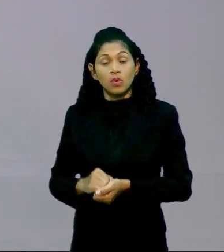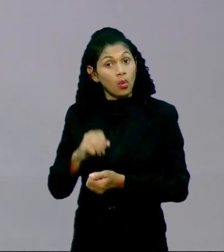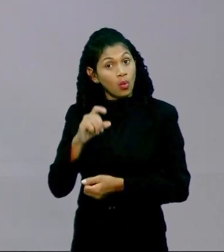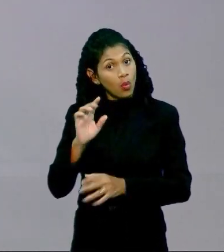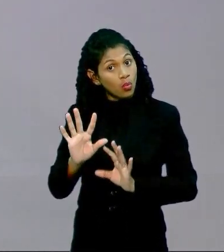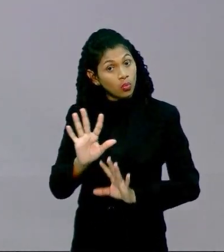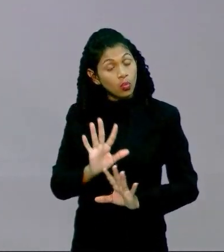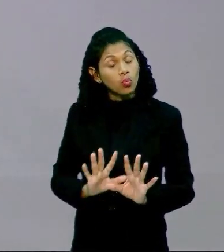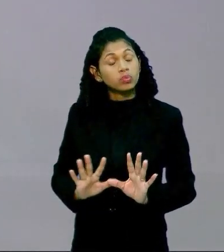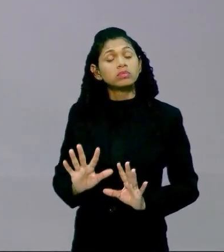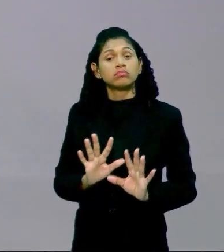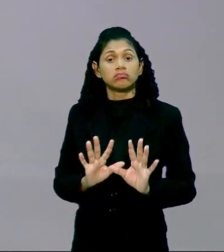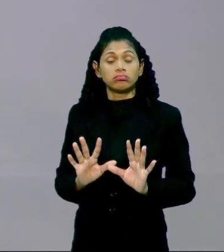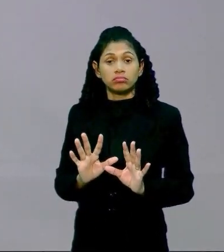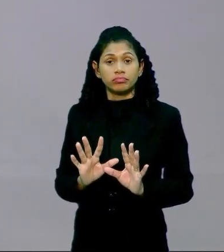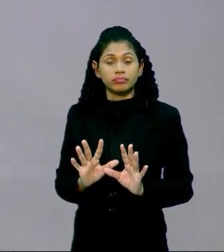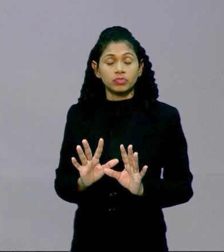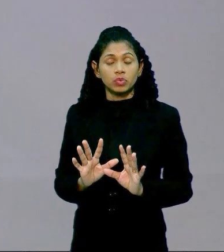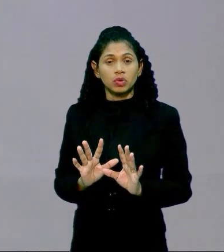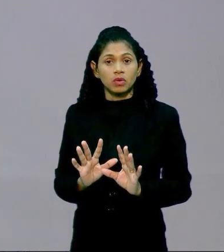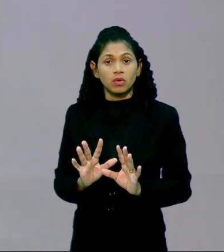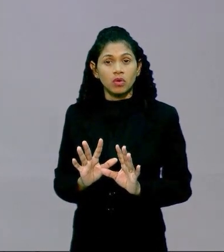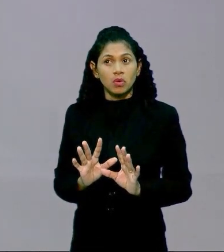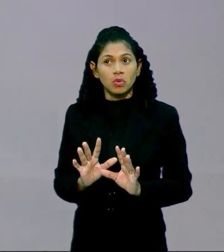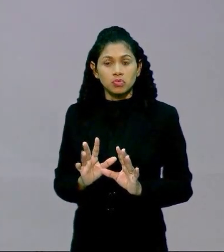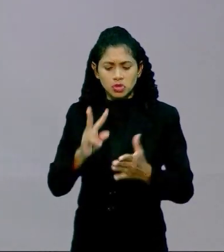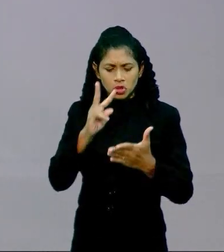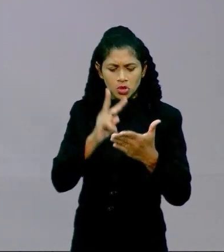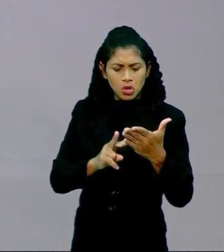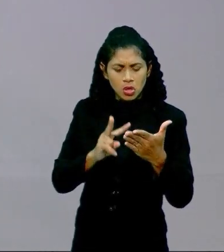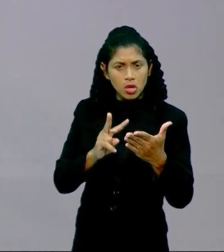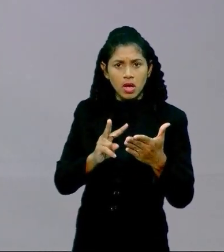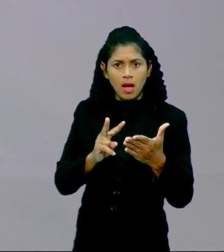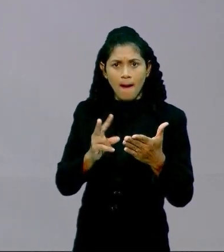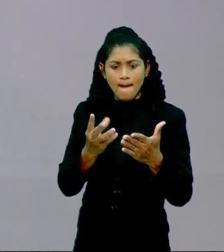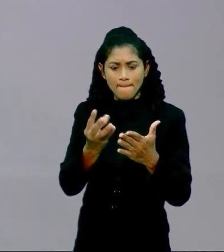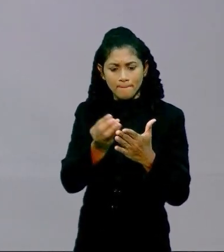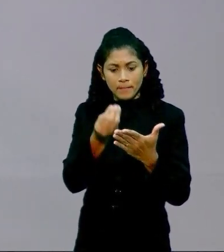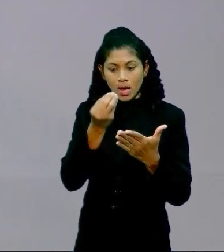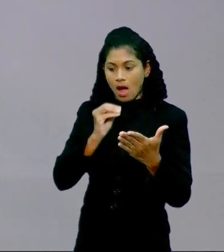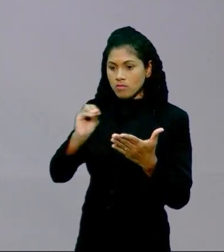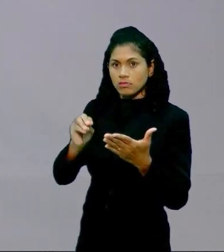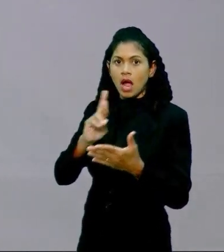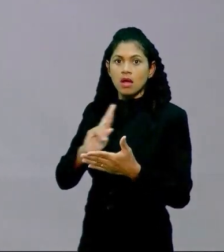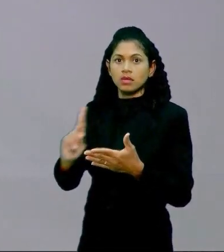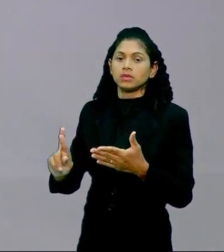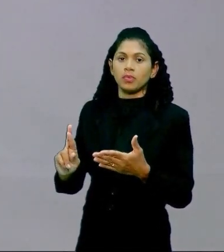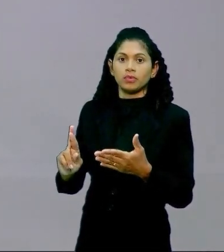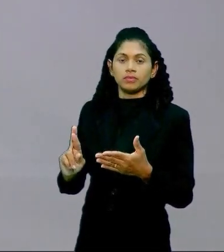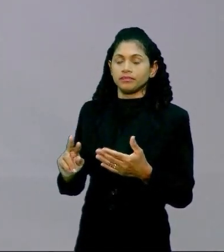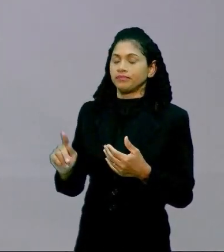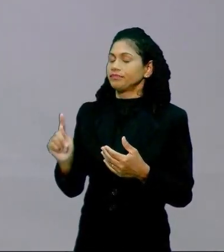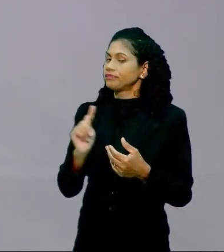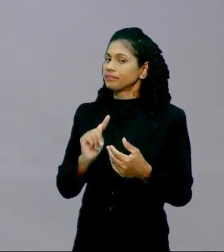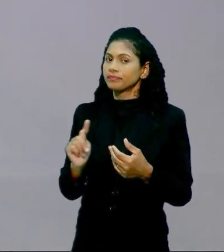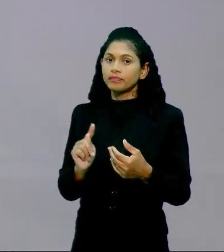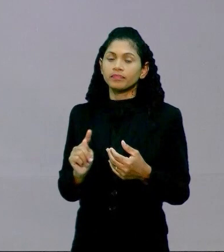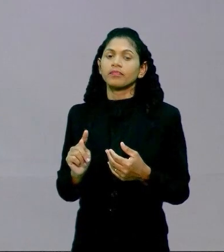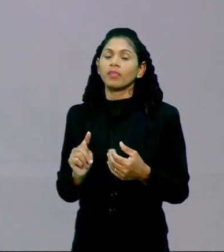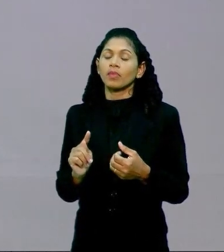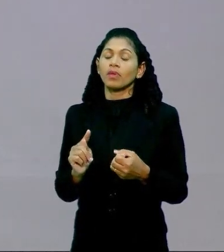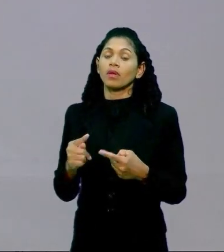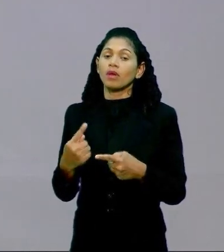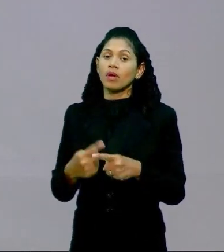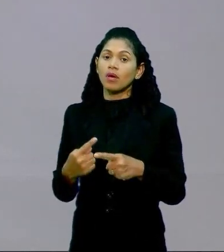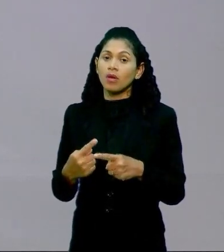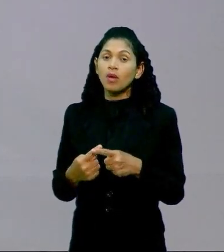Cuidado, né, com o que você vai logo pegando o texto e colocando como resposta. Por quê? Porque geralmente as